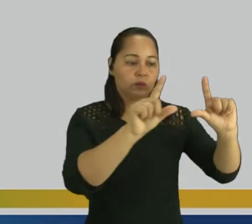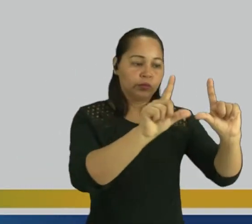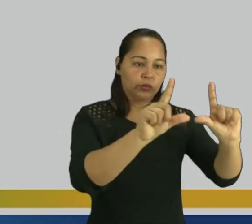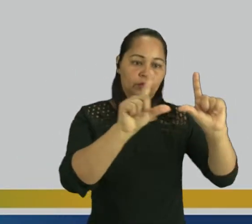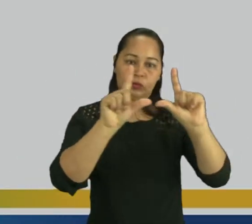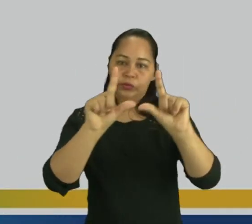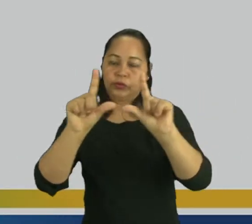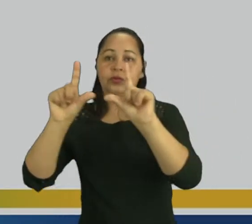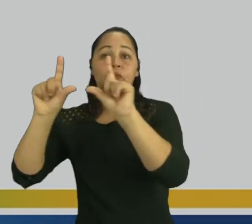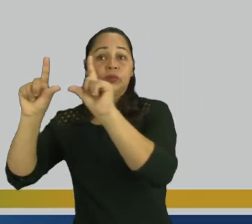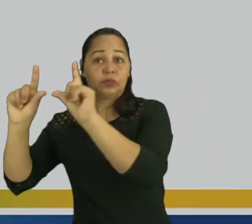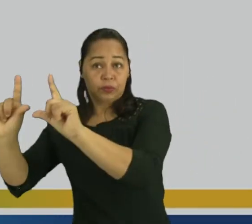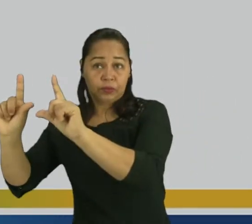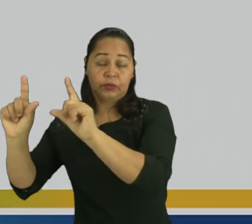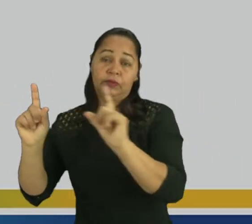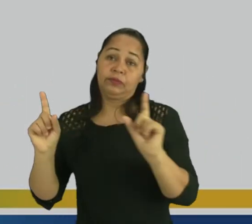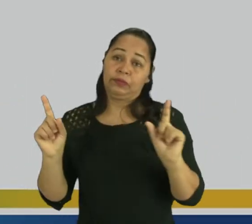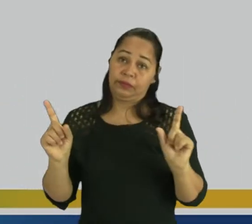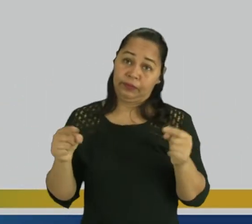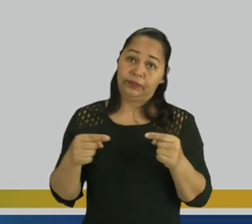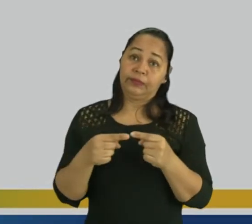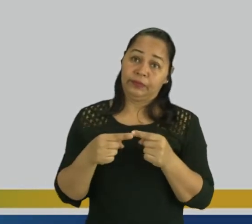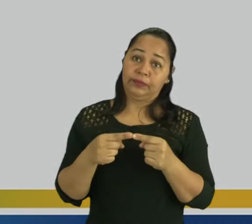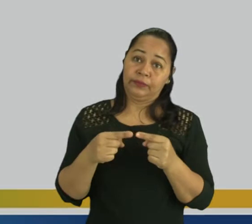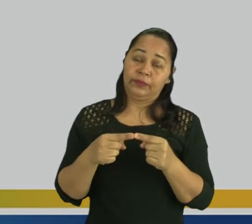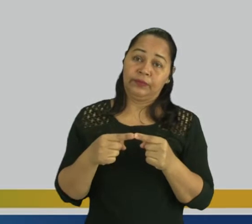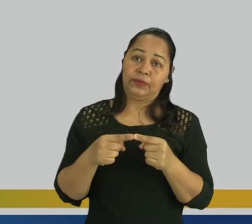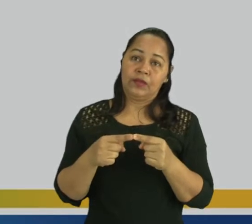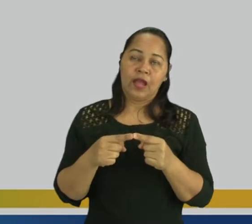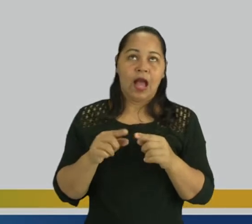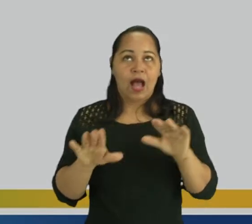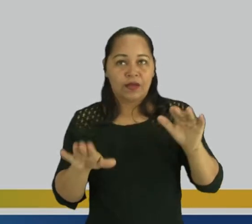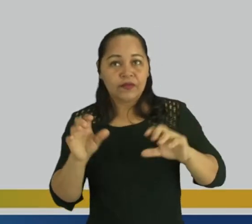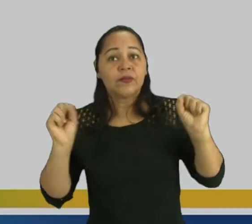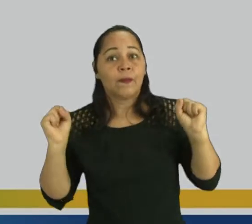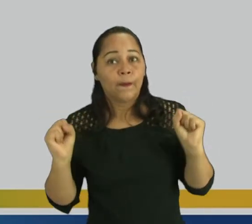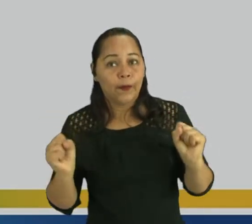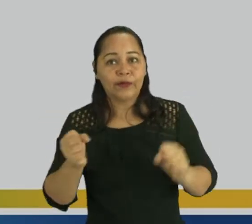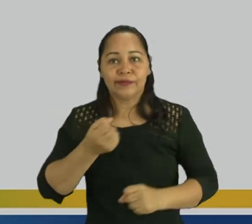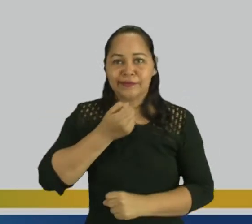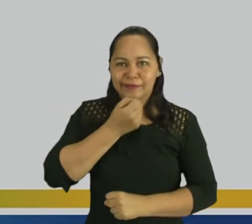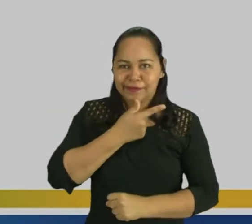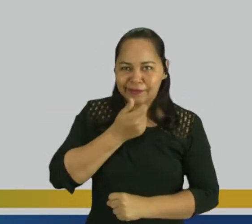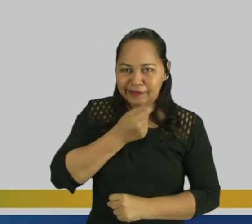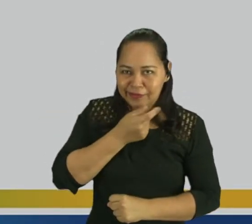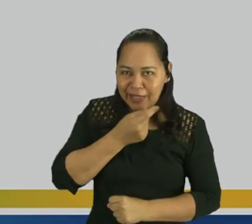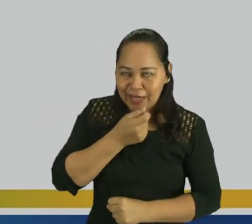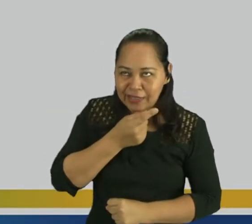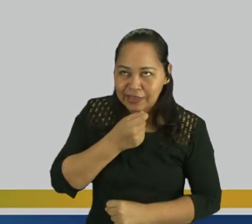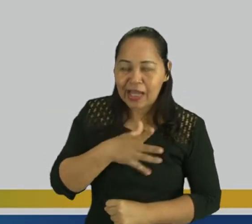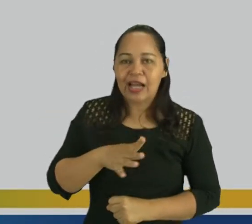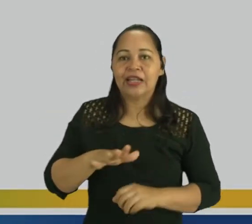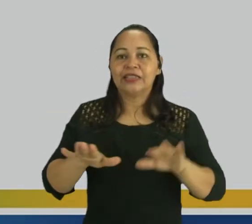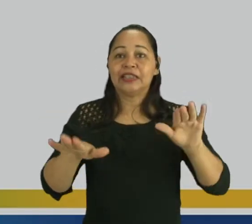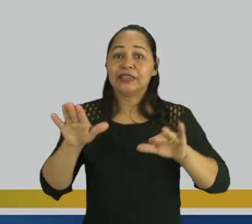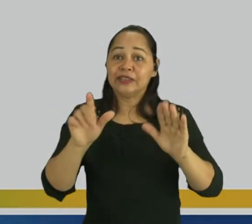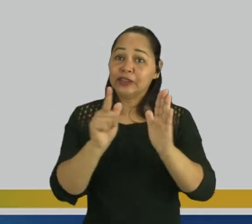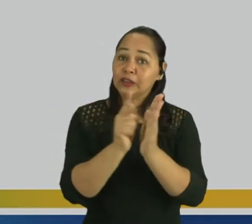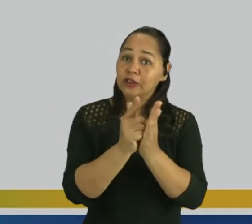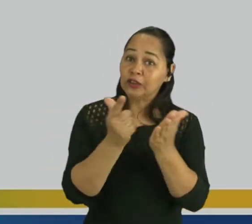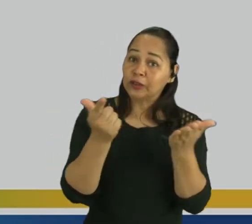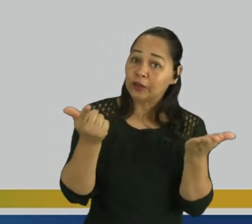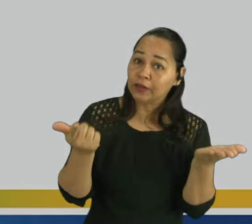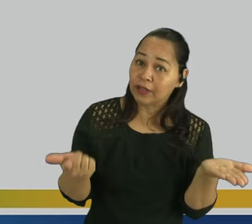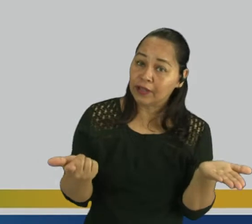no máximo. Na maioria das vezes, na forma de humor. E são muito encontradas